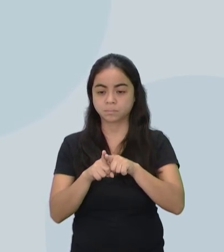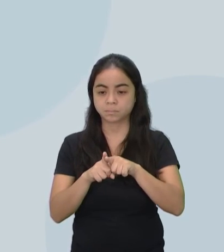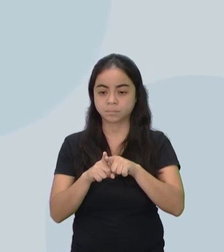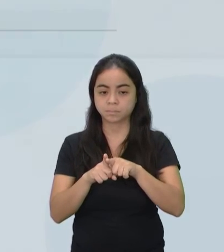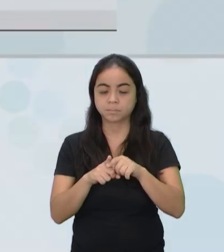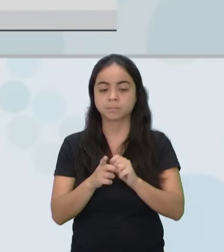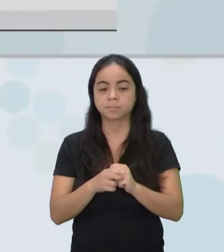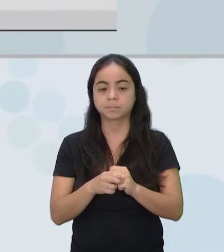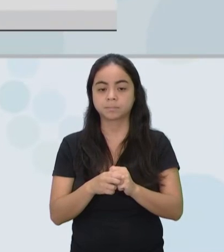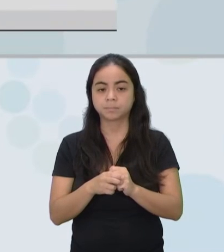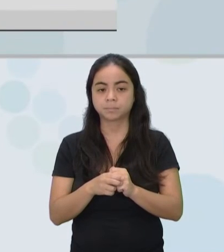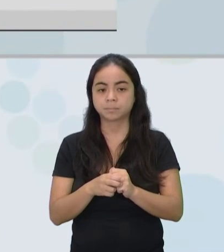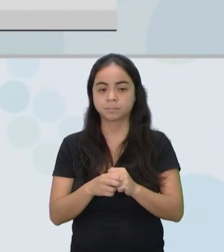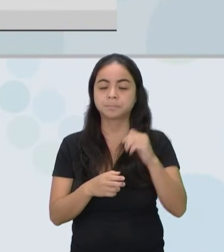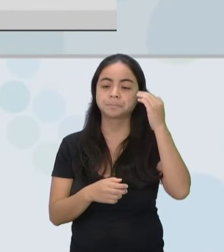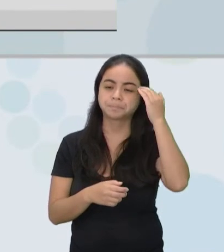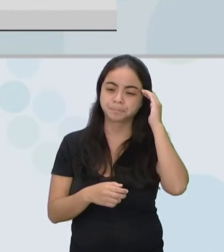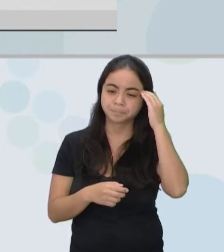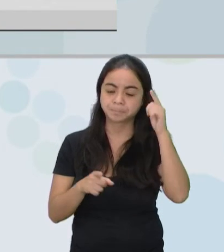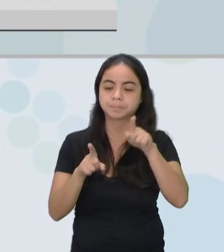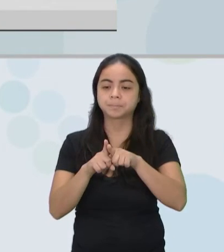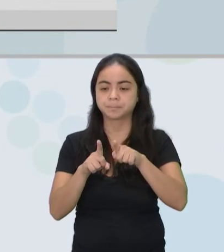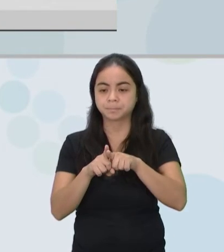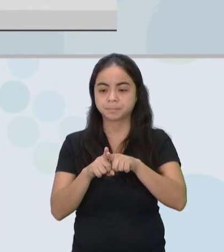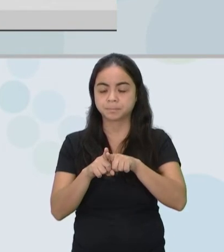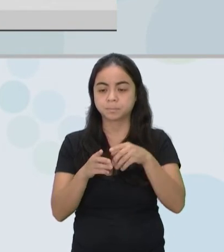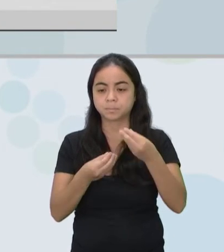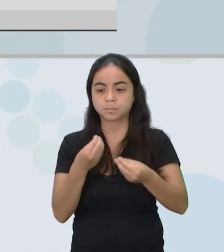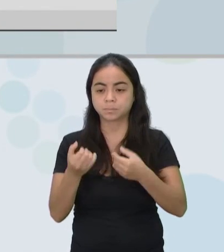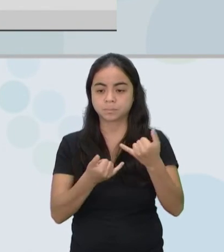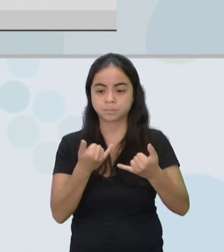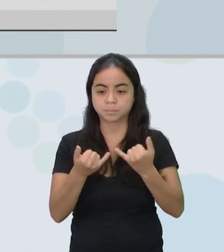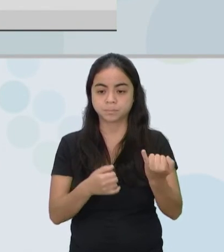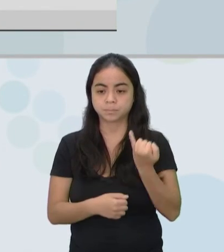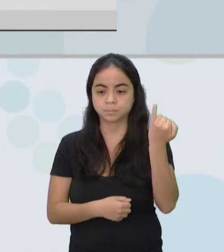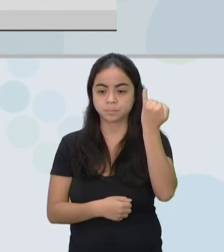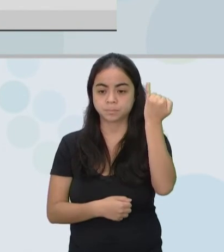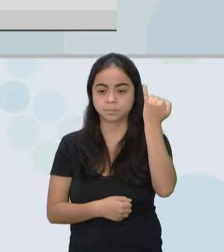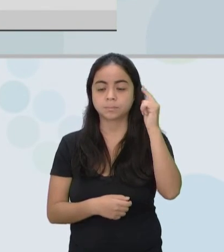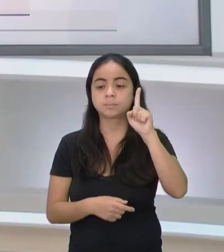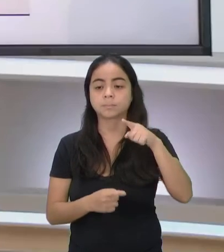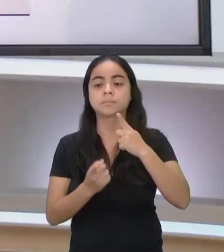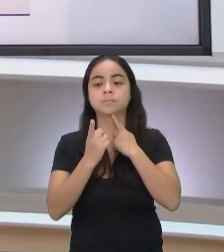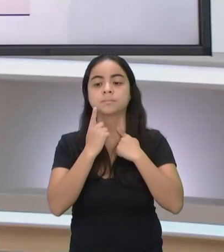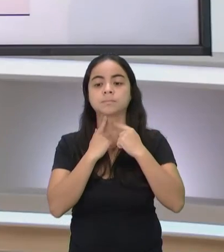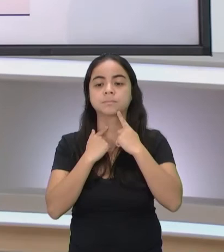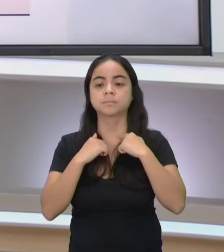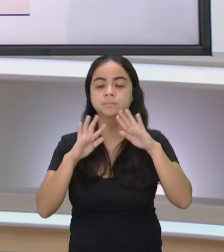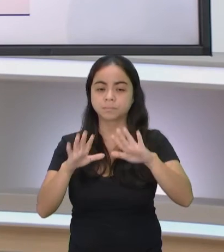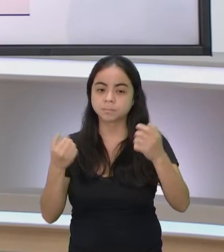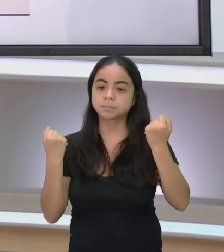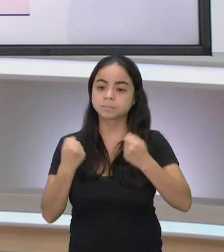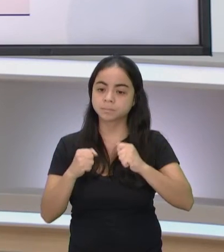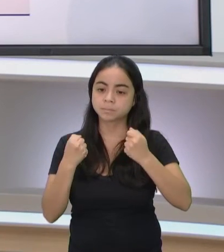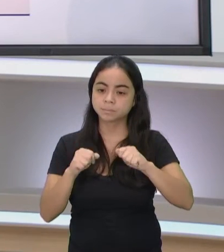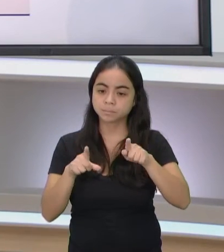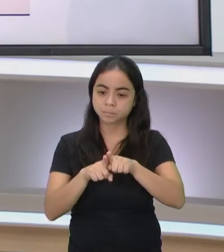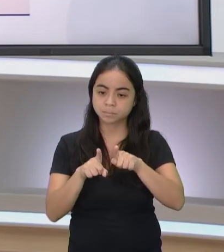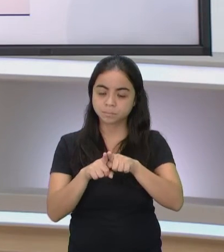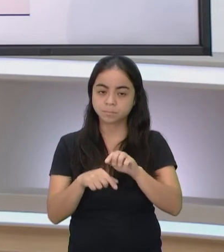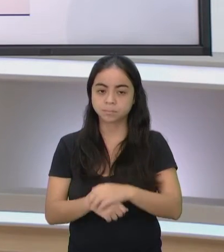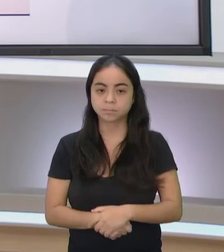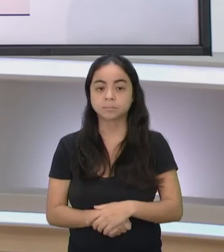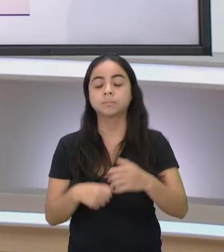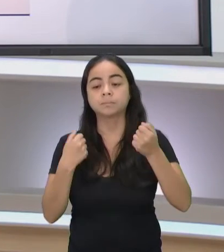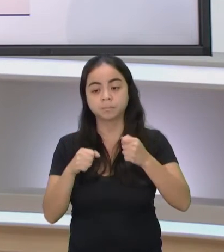em necessidade e desejo, né? O lazer não só é um desejo, também é uma necessidade. A gente não está falando para ninguém não